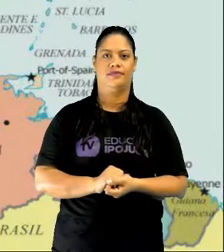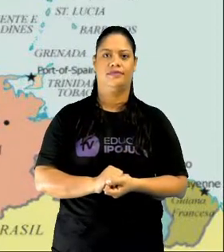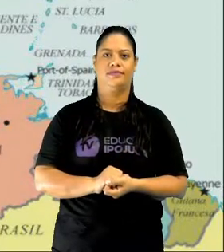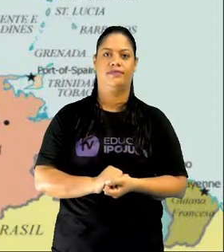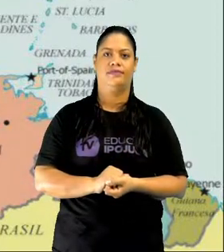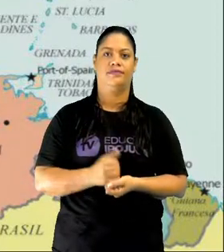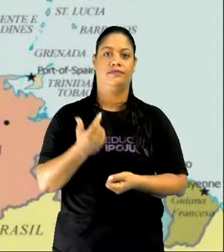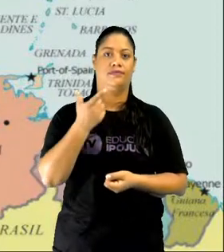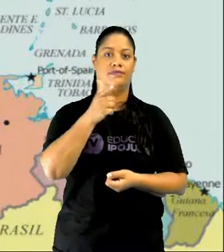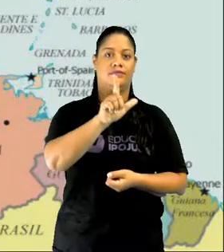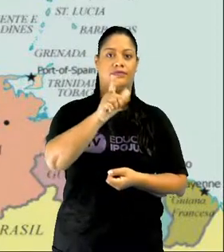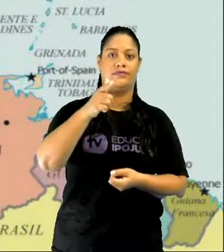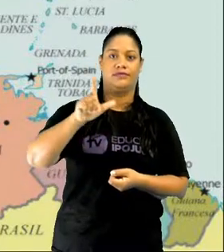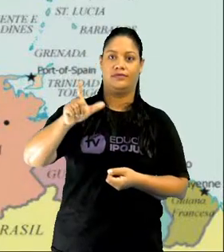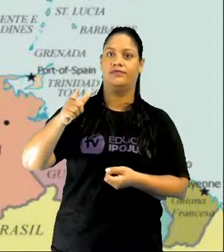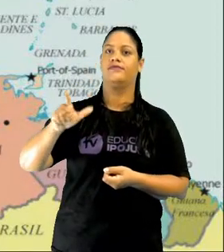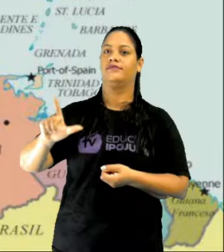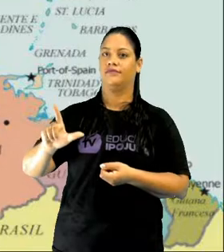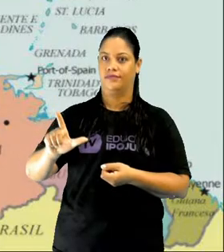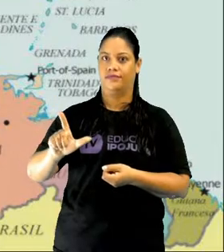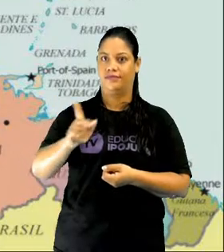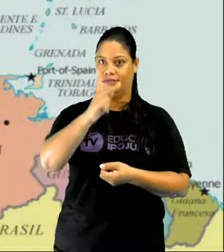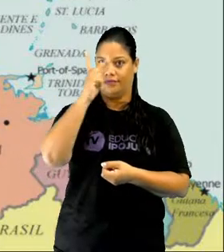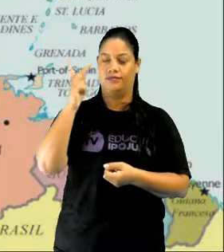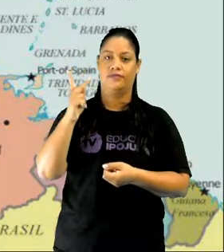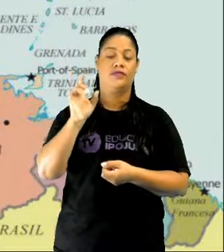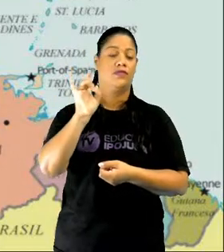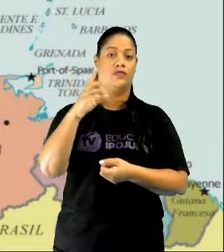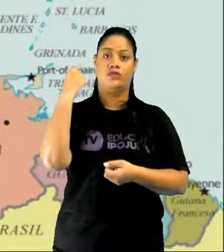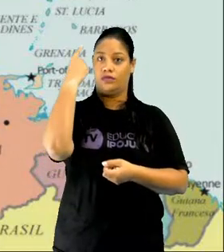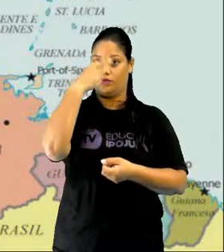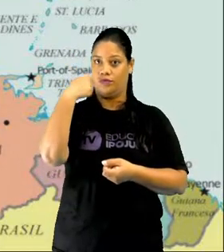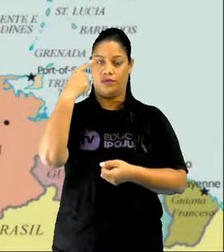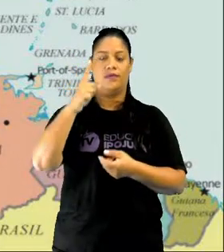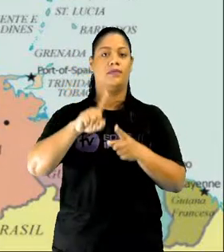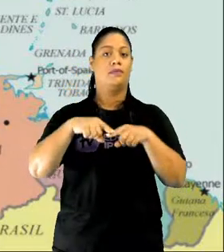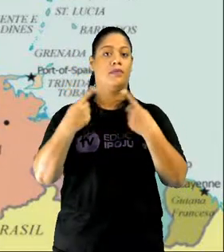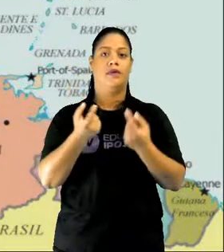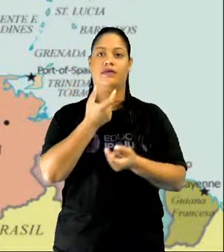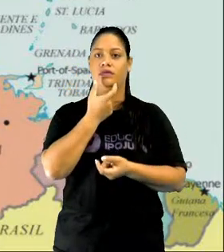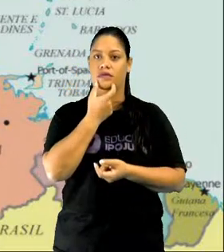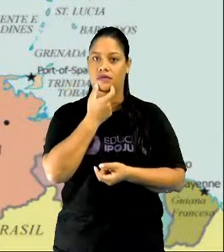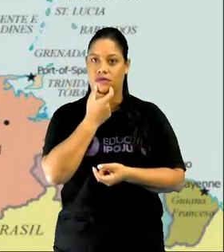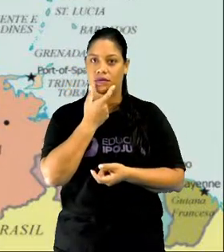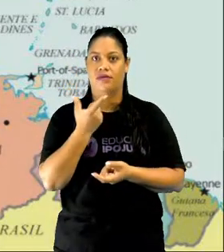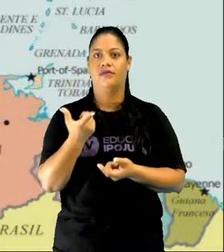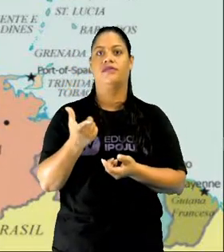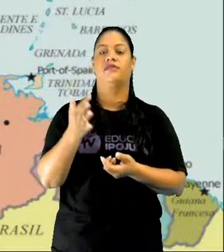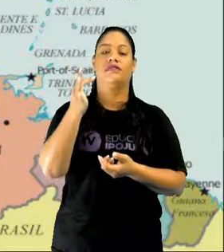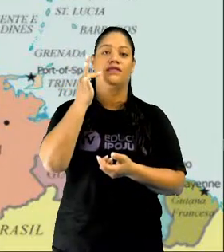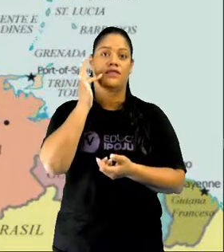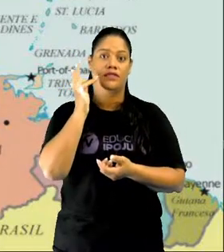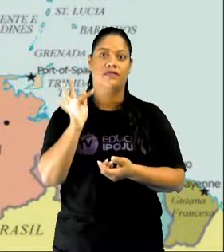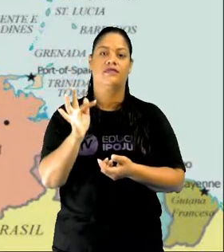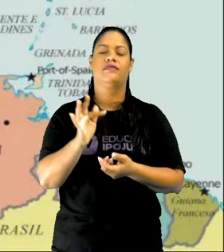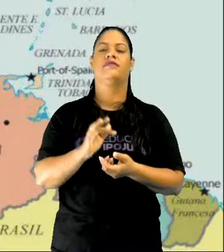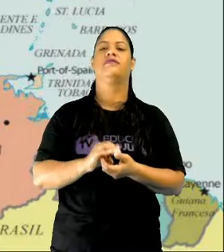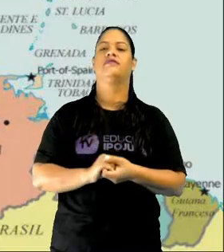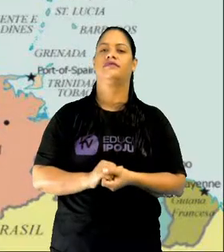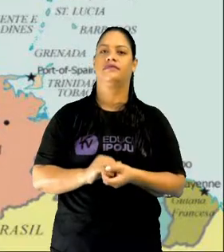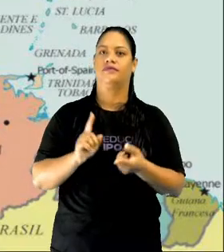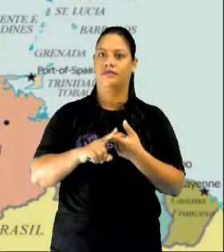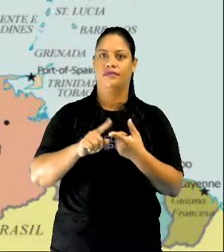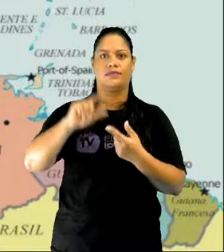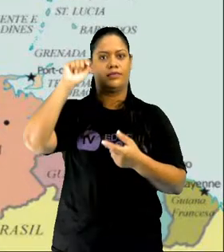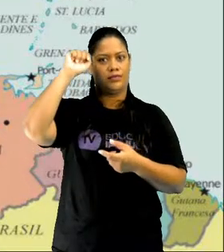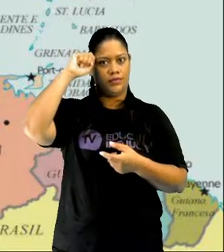ocasionada por outros colonizadores, não só os espanhóis, mas os ingleses, os franceses e também dos